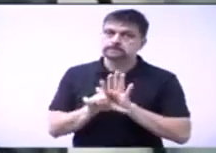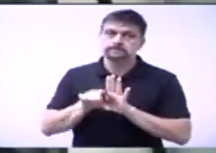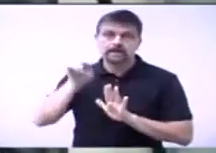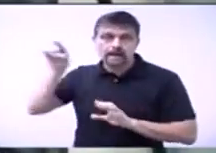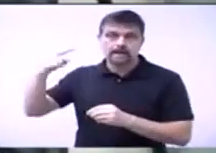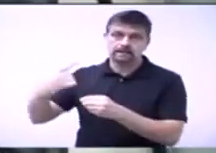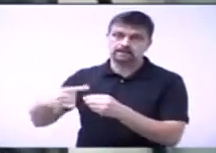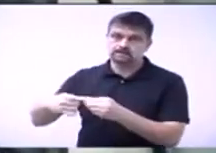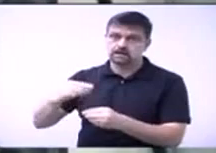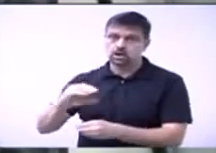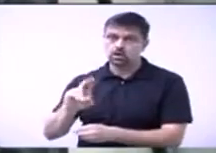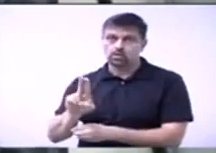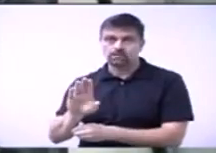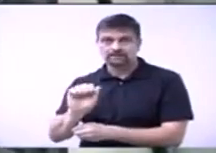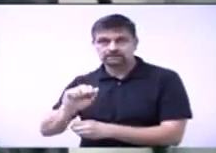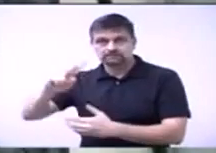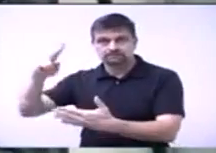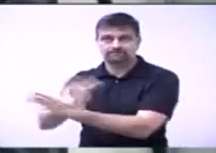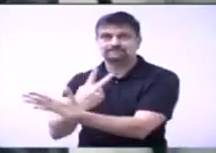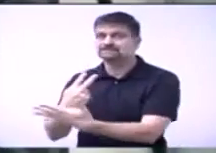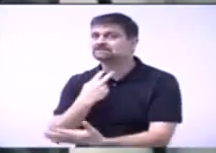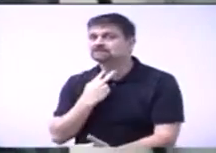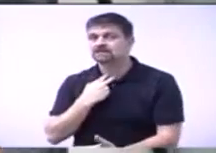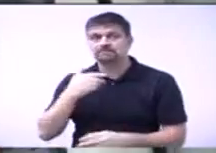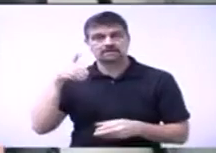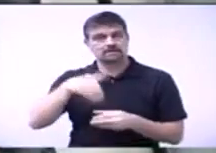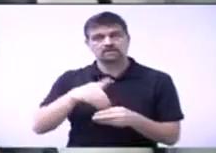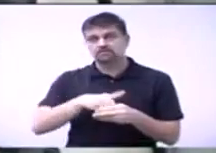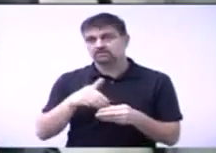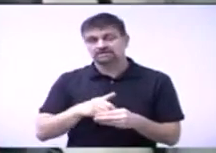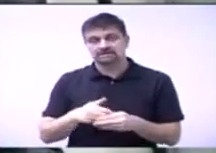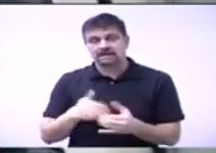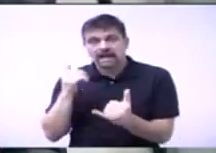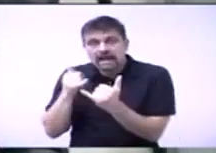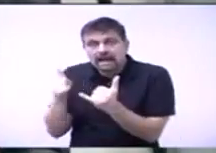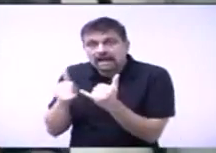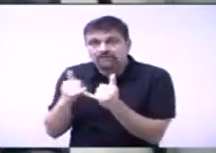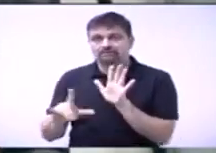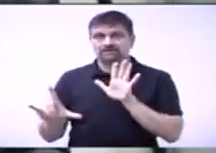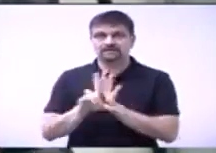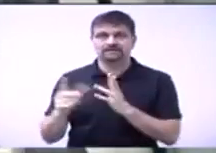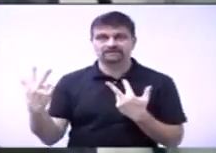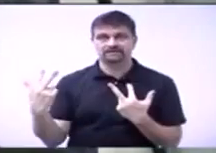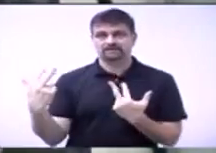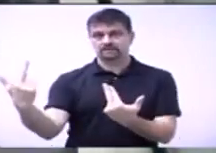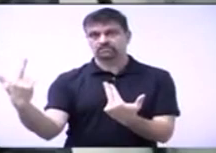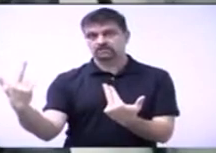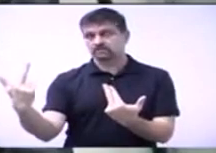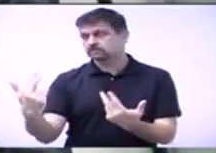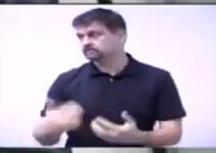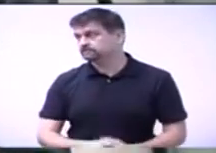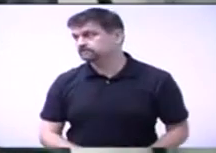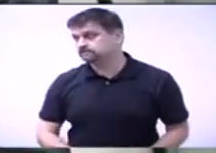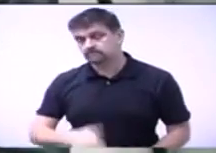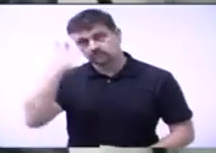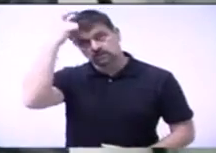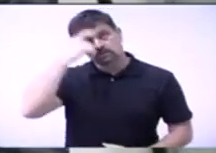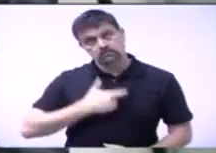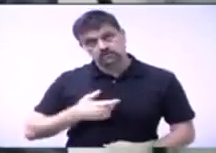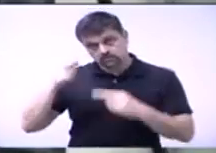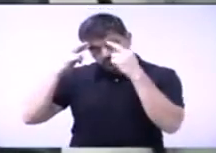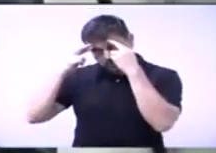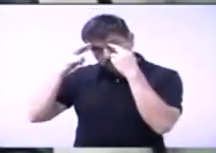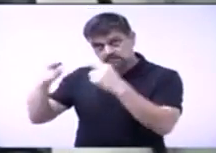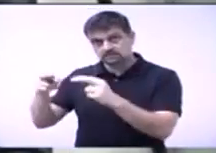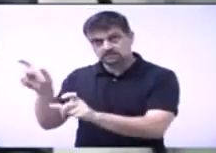Cubatão, votar favoravelmente a uma lei praticamente idêntica no município de Paulínia. Então, também em respeito